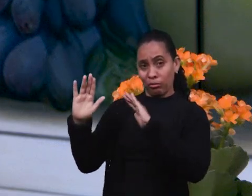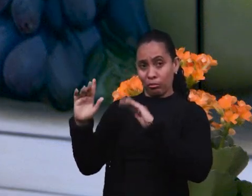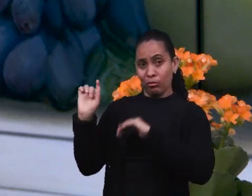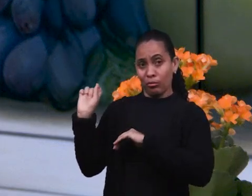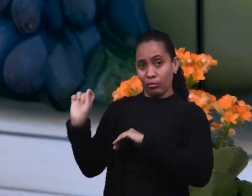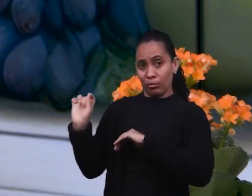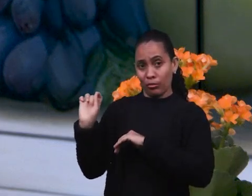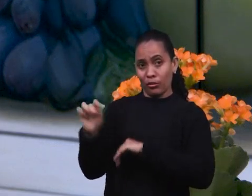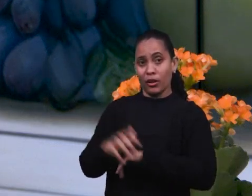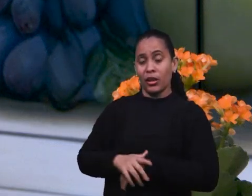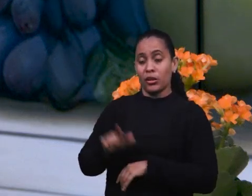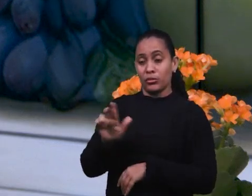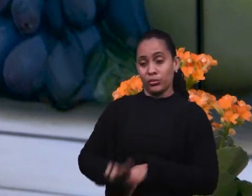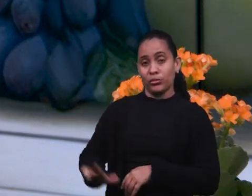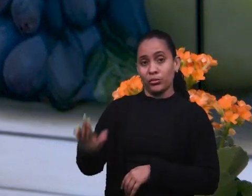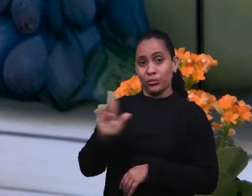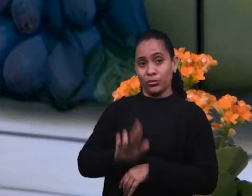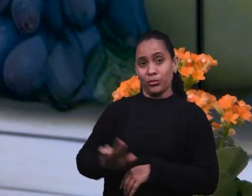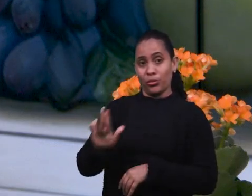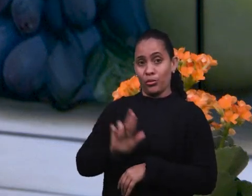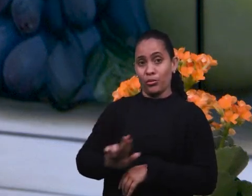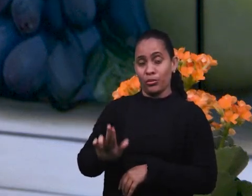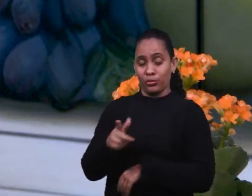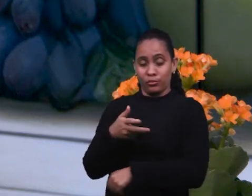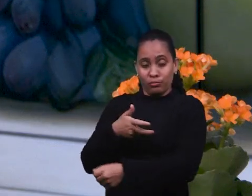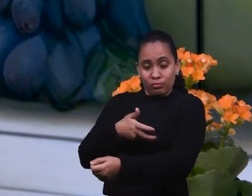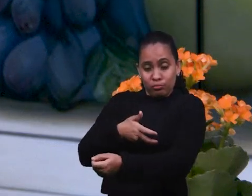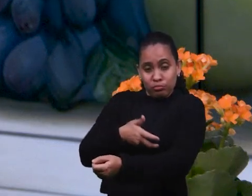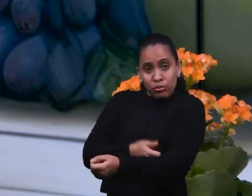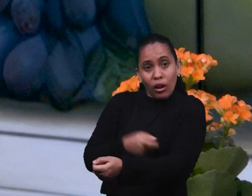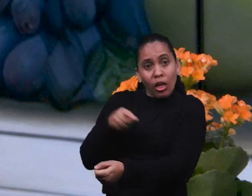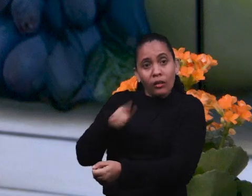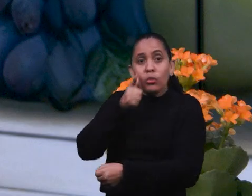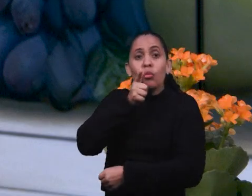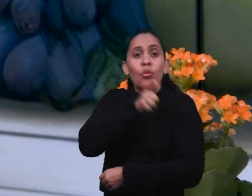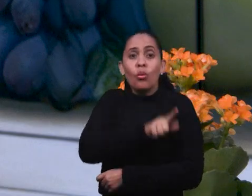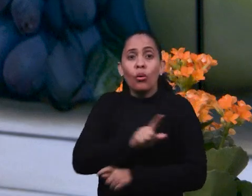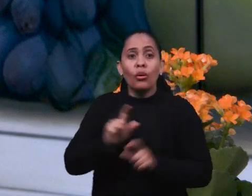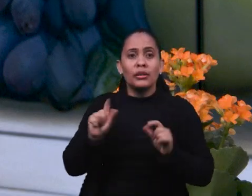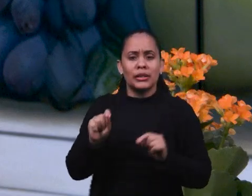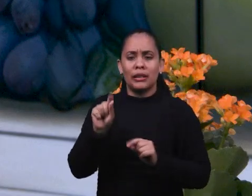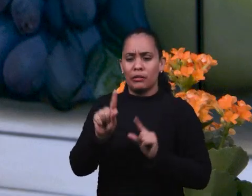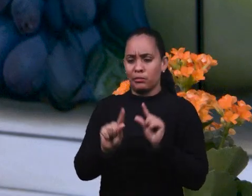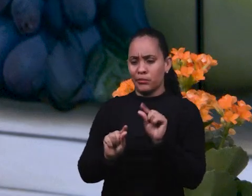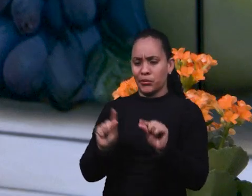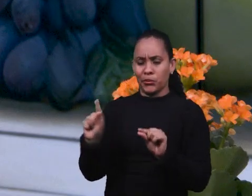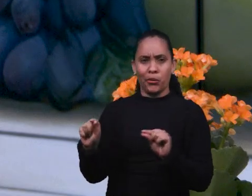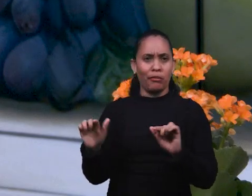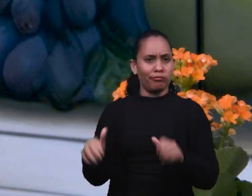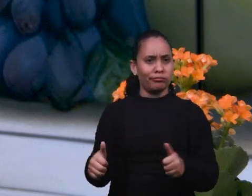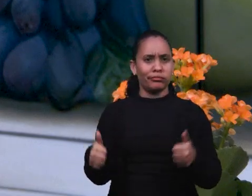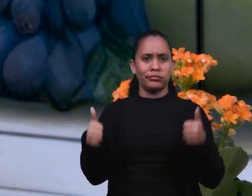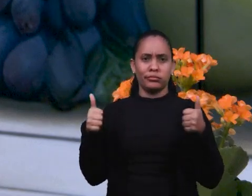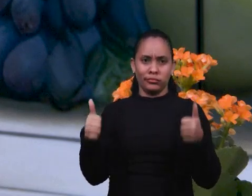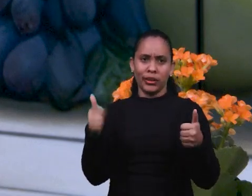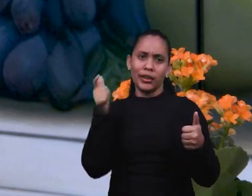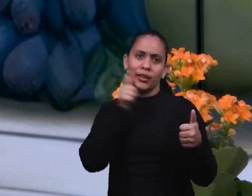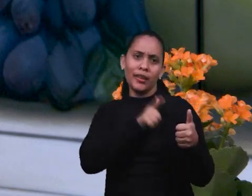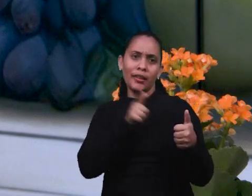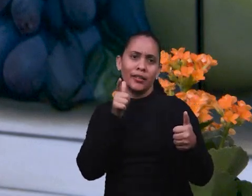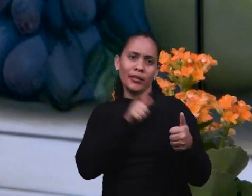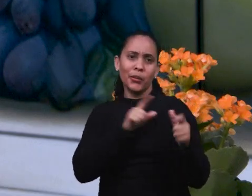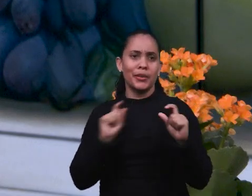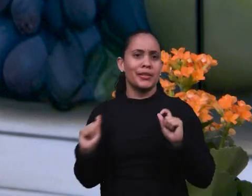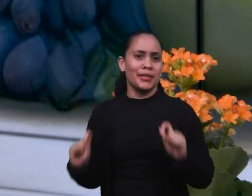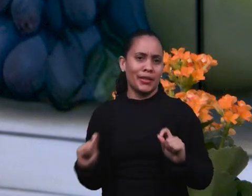processo do uso do medicamento, né, que ele consiga fazer boas escolhas, né, que ele